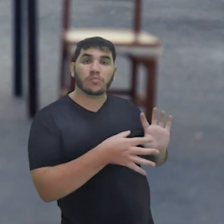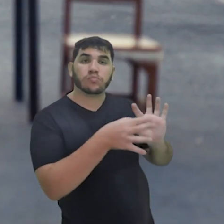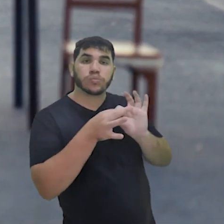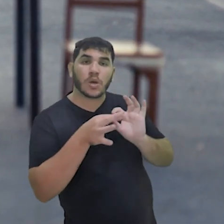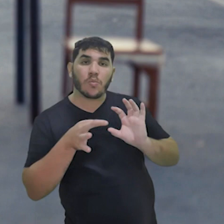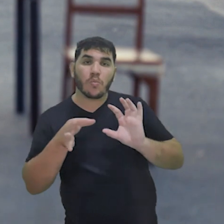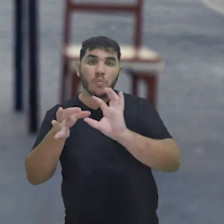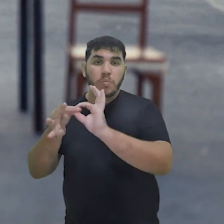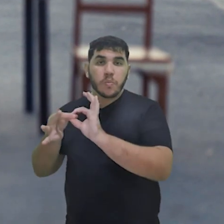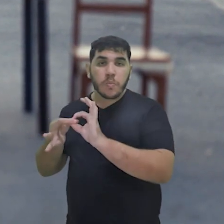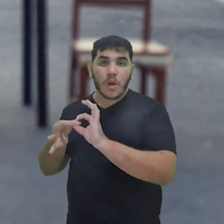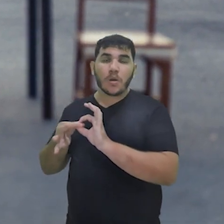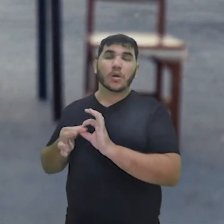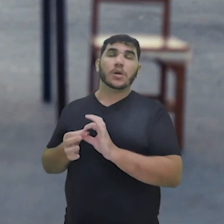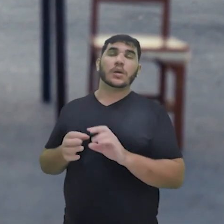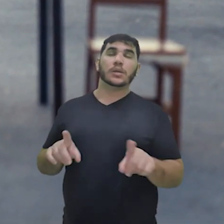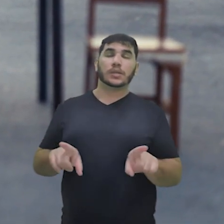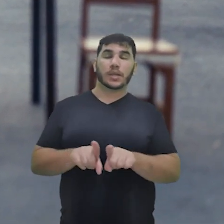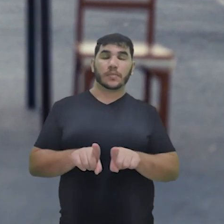conectar